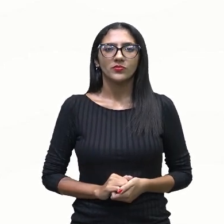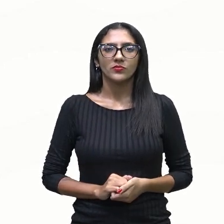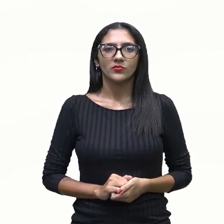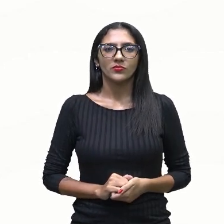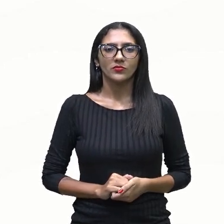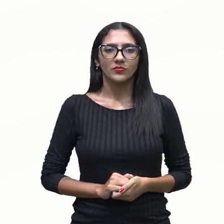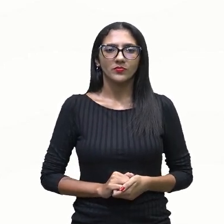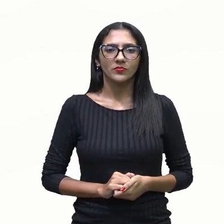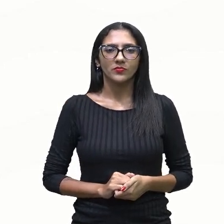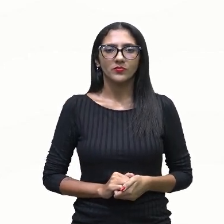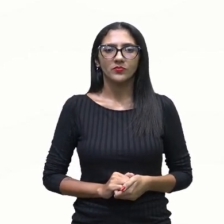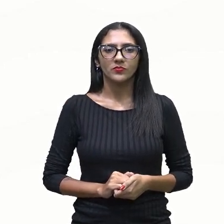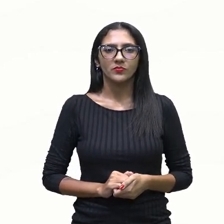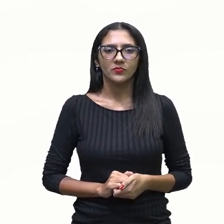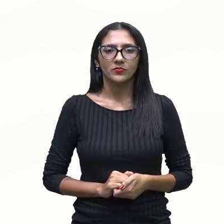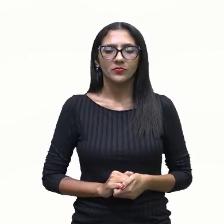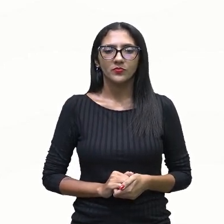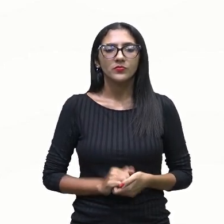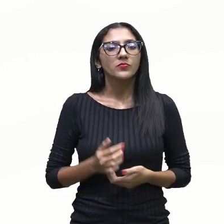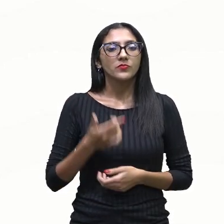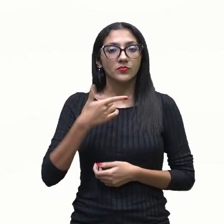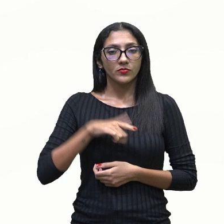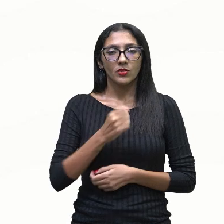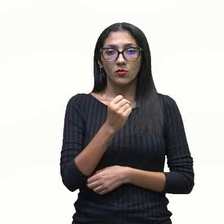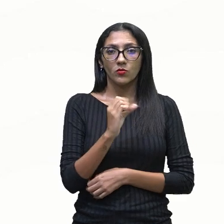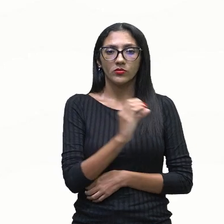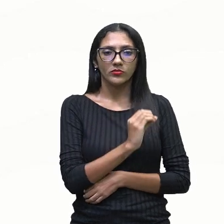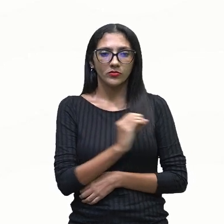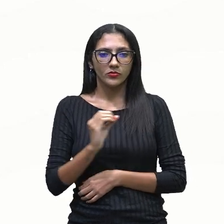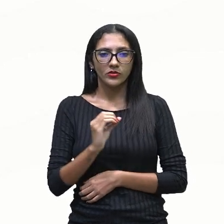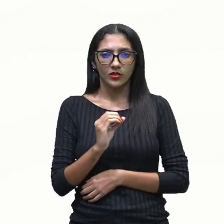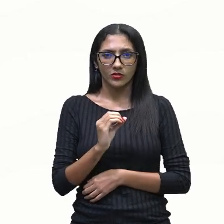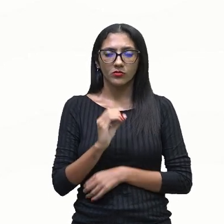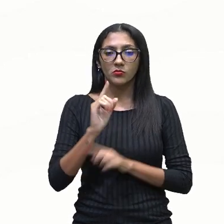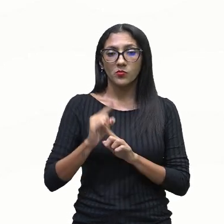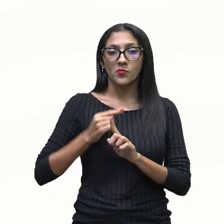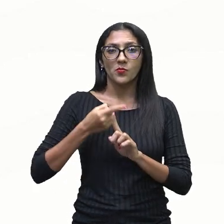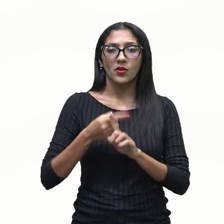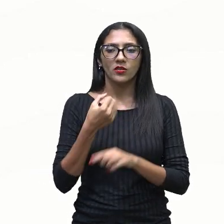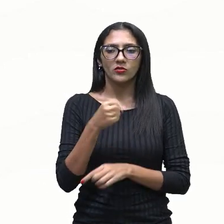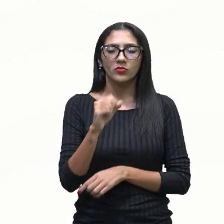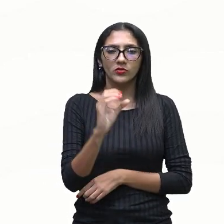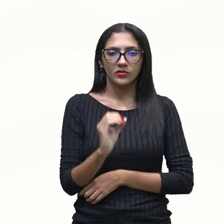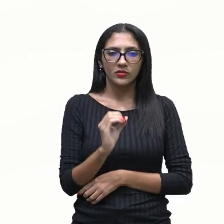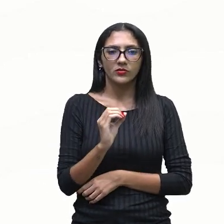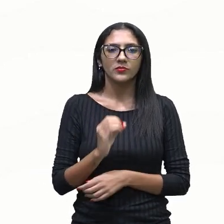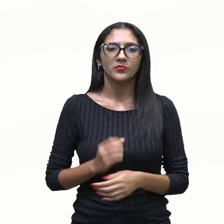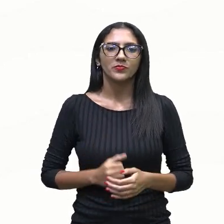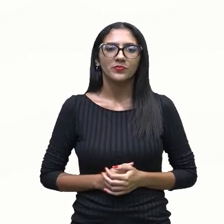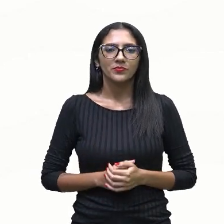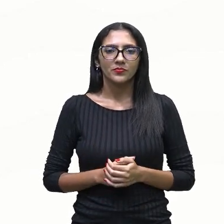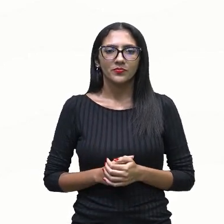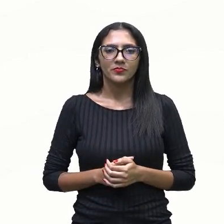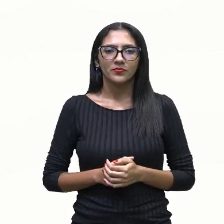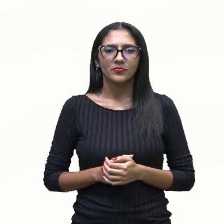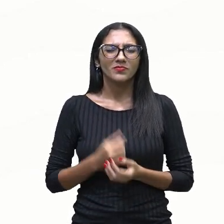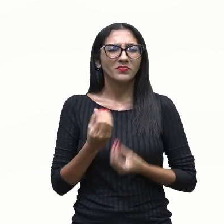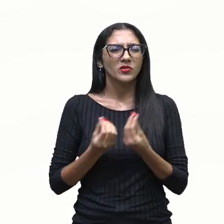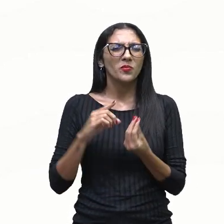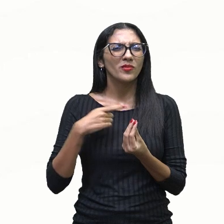Então, eu vou ter 800 mais 80. De onde vem